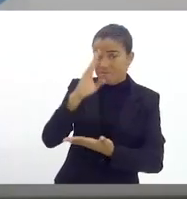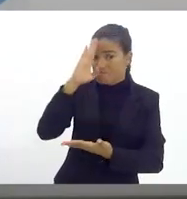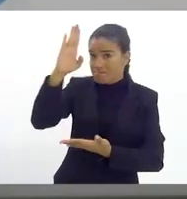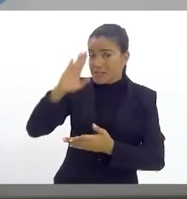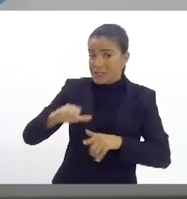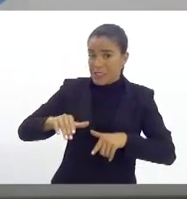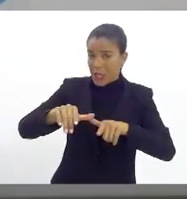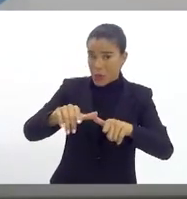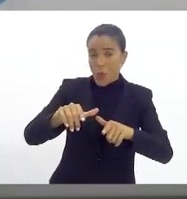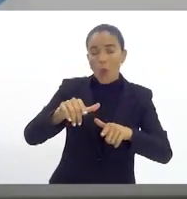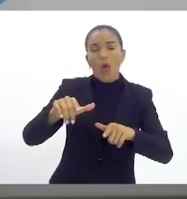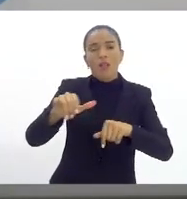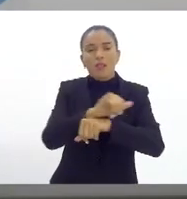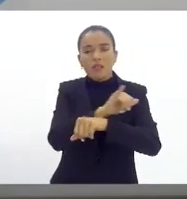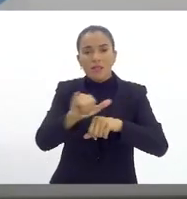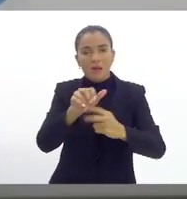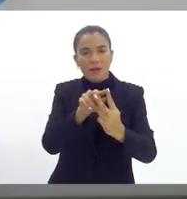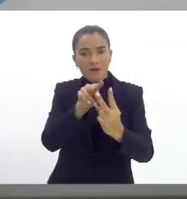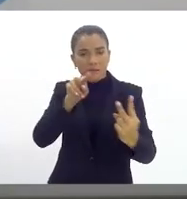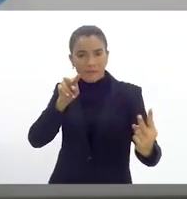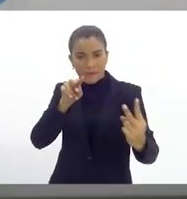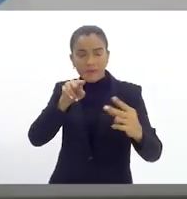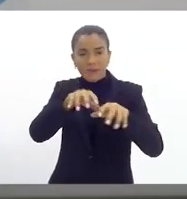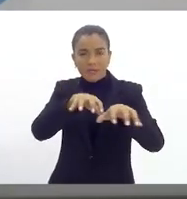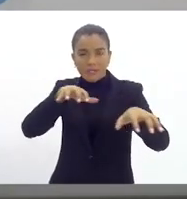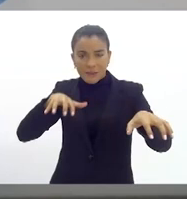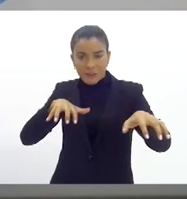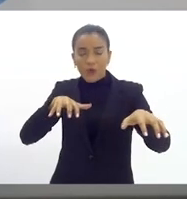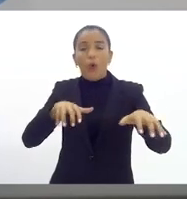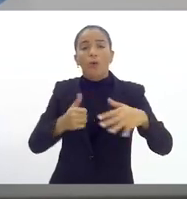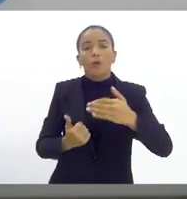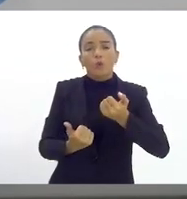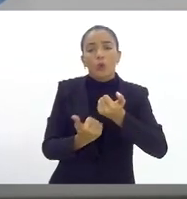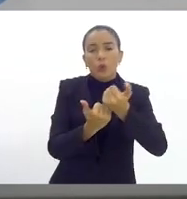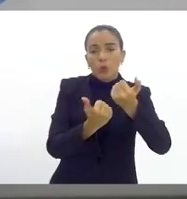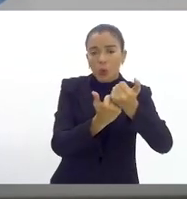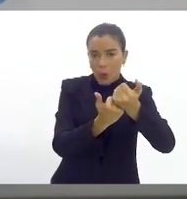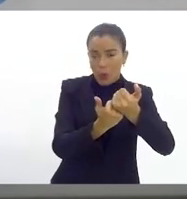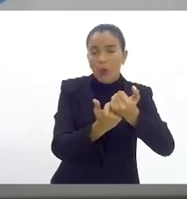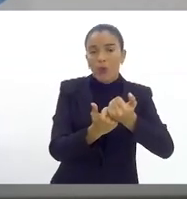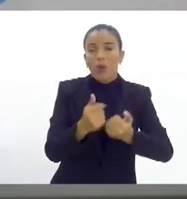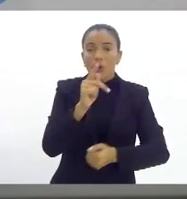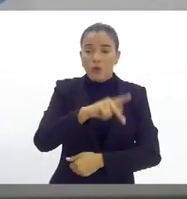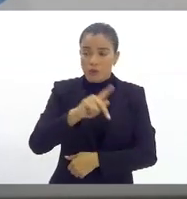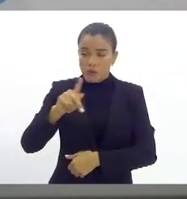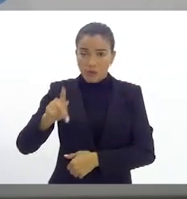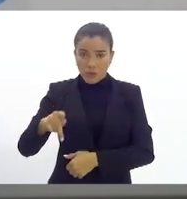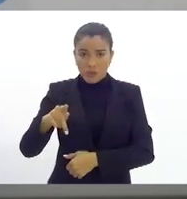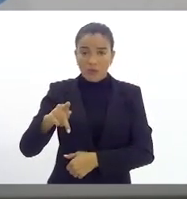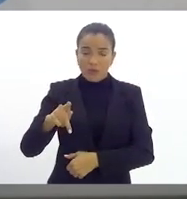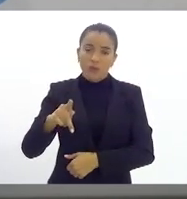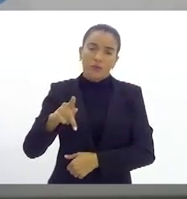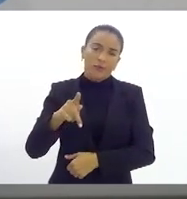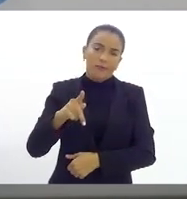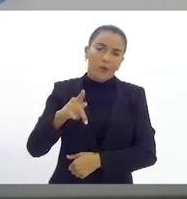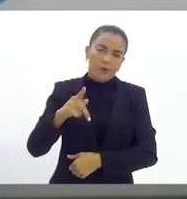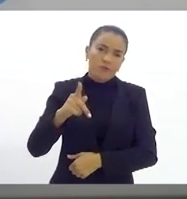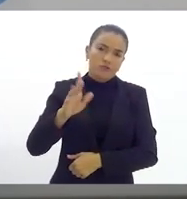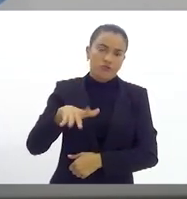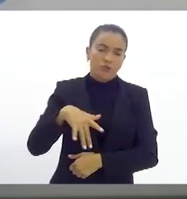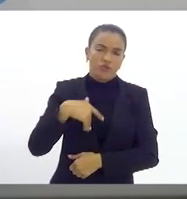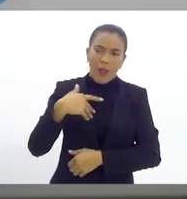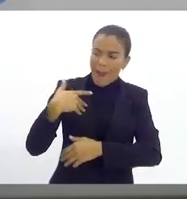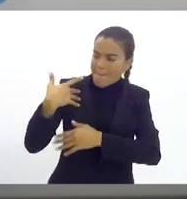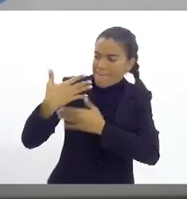basicamente na modalidade à distância como tutores né os professores de carreira